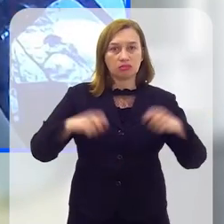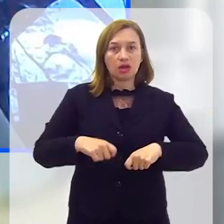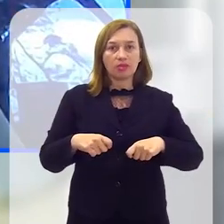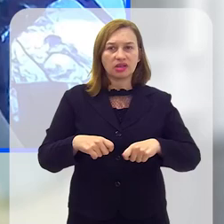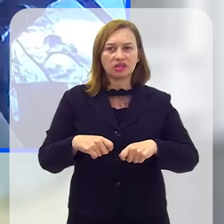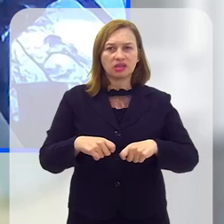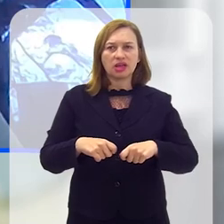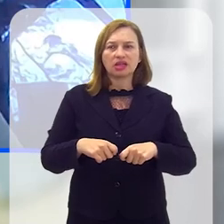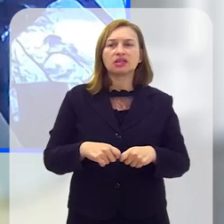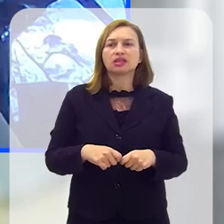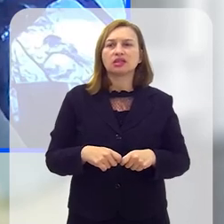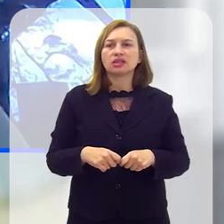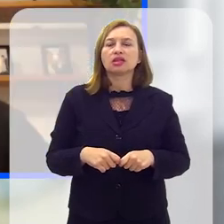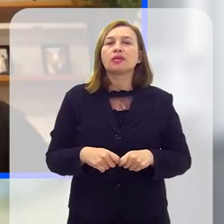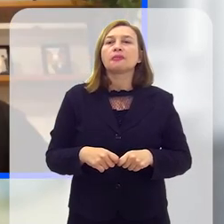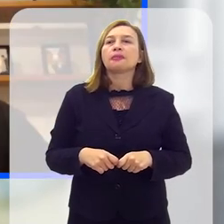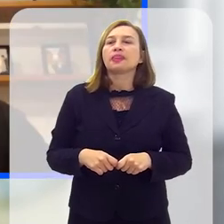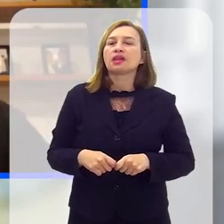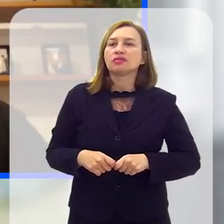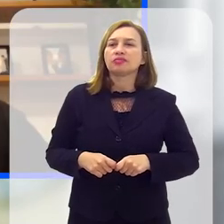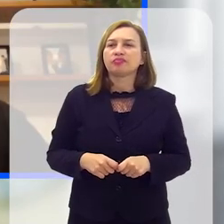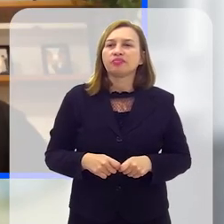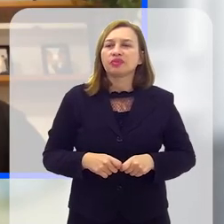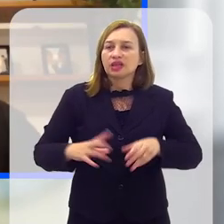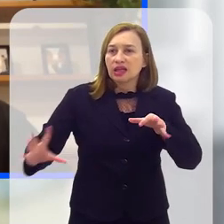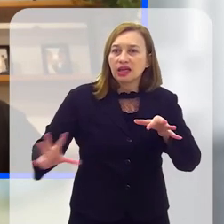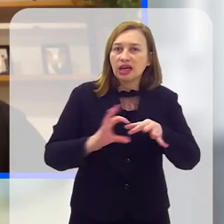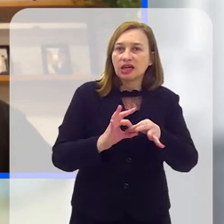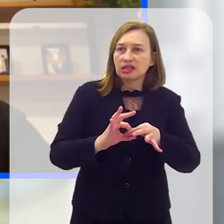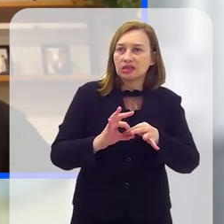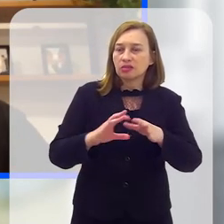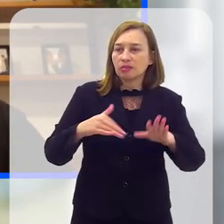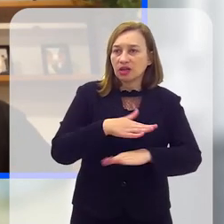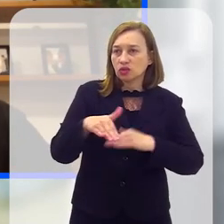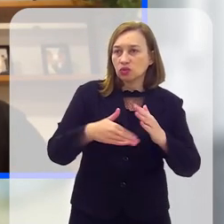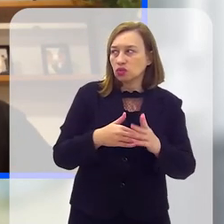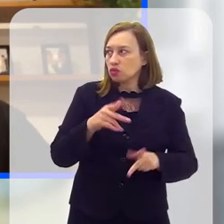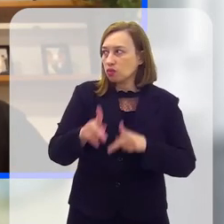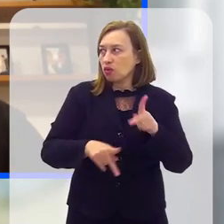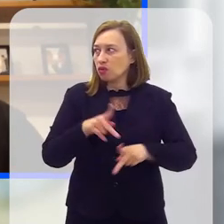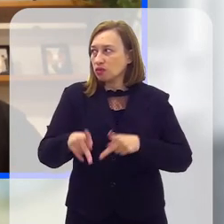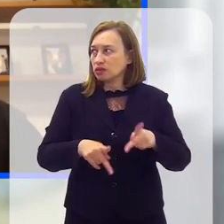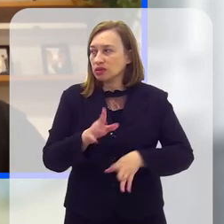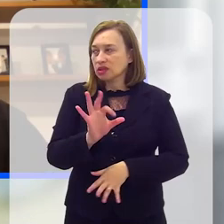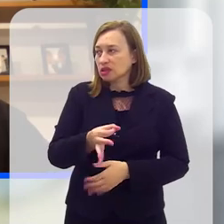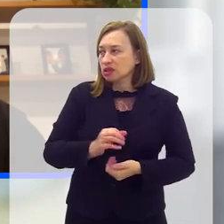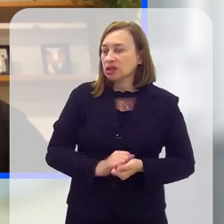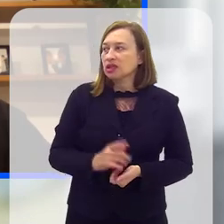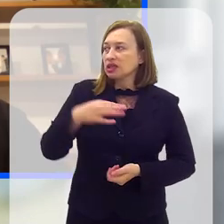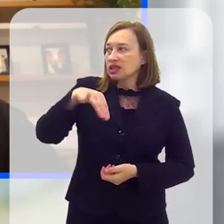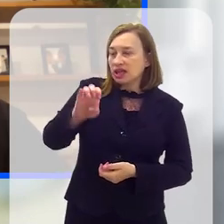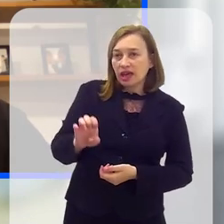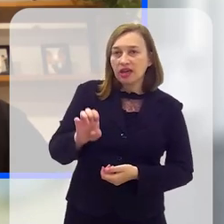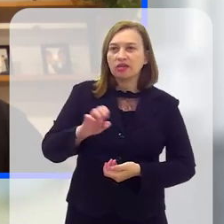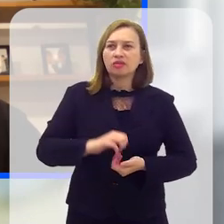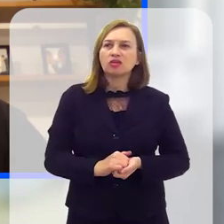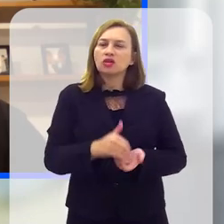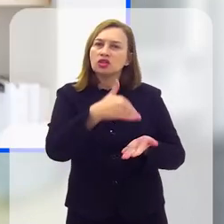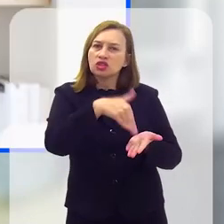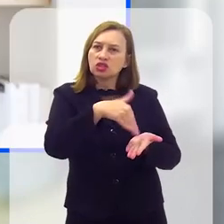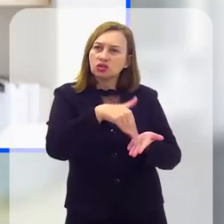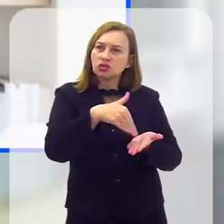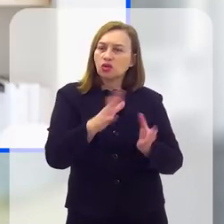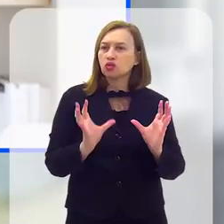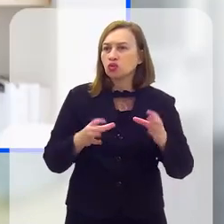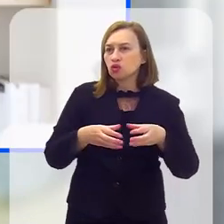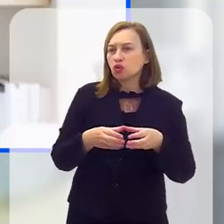sua capacidade de abranger e de congregar toda a população. Certo. O Guilherme, o escritório do